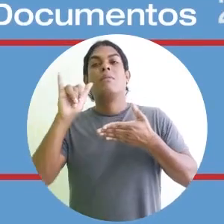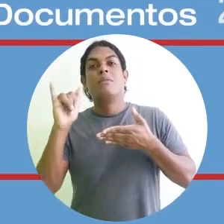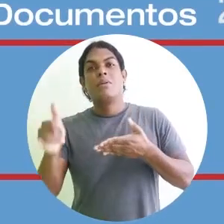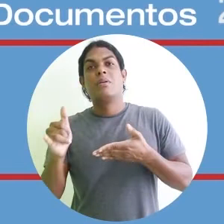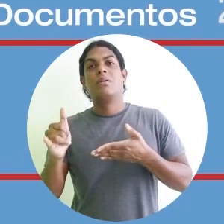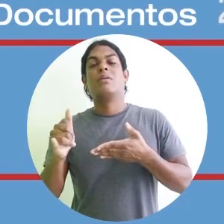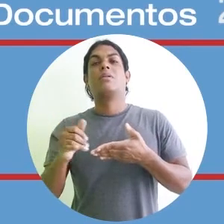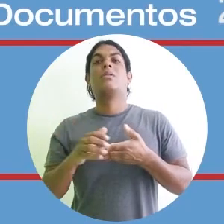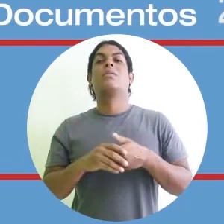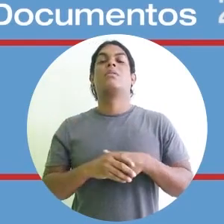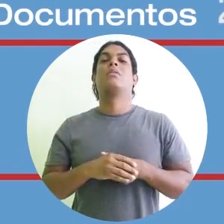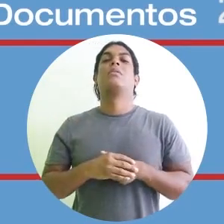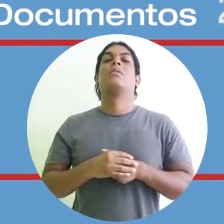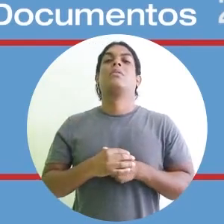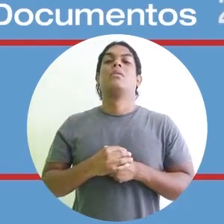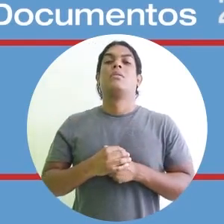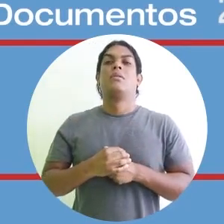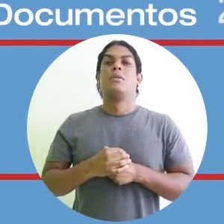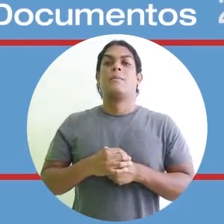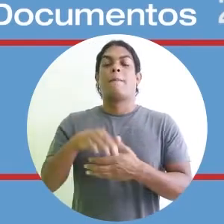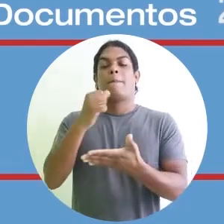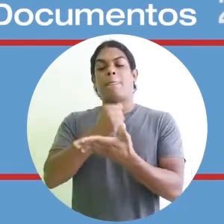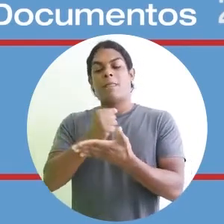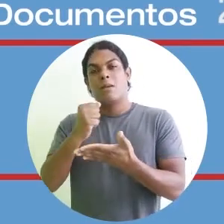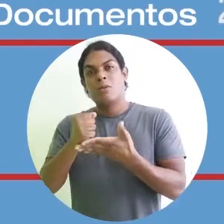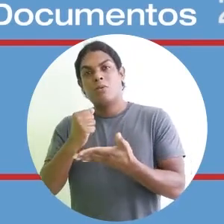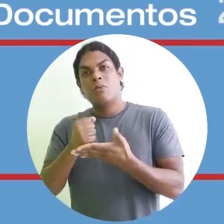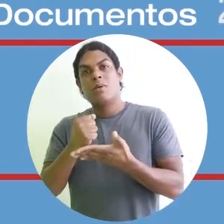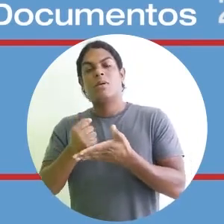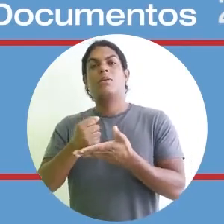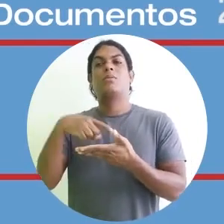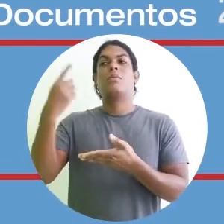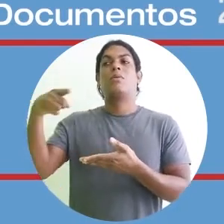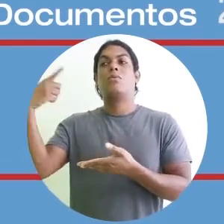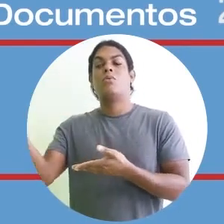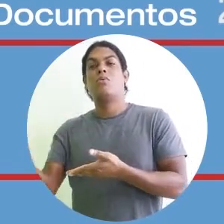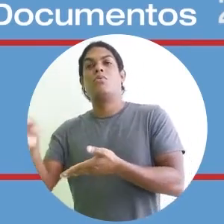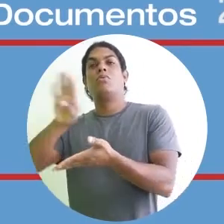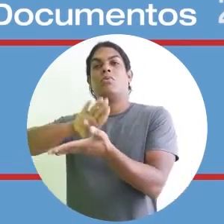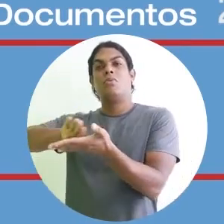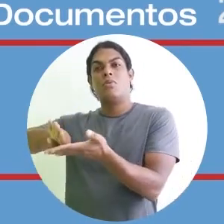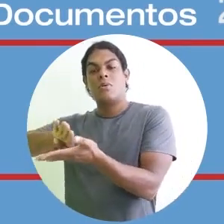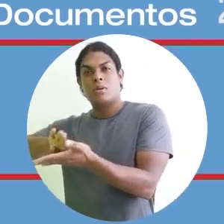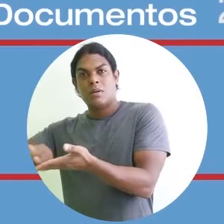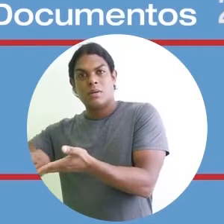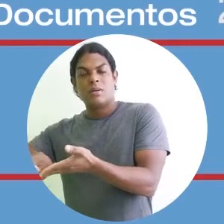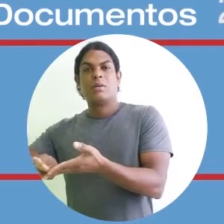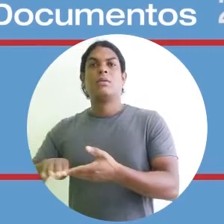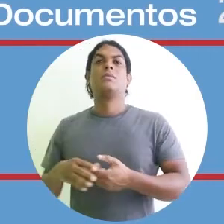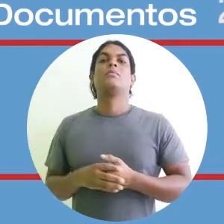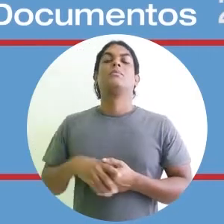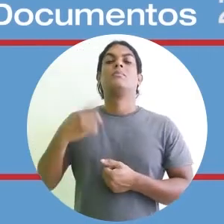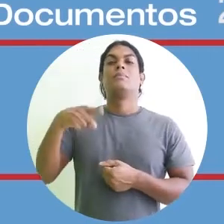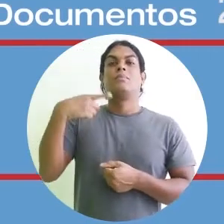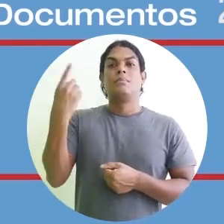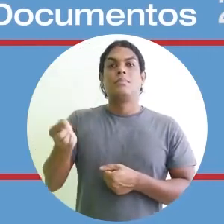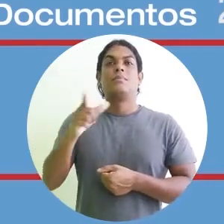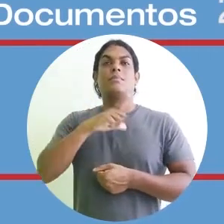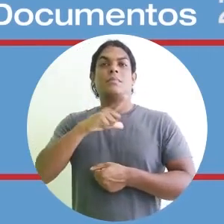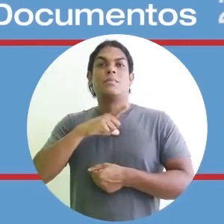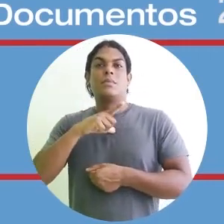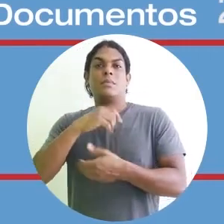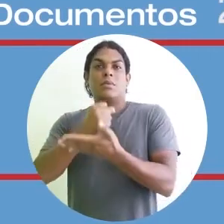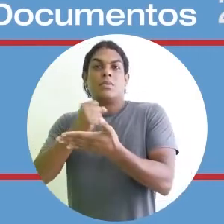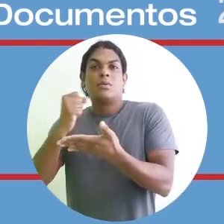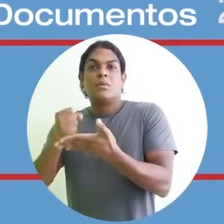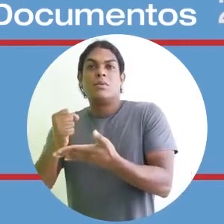uma ordem de pagamento para o banco do exportador. E aí é que depois que recebeu o documento,